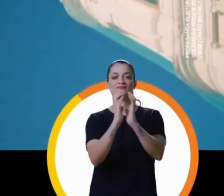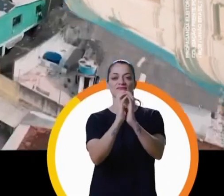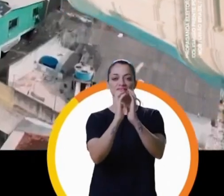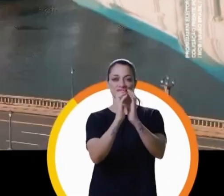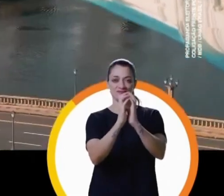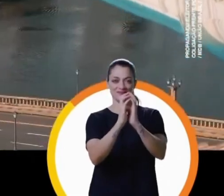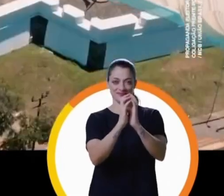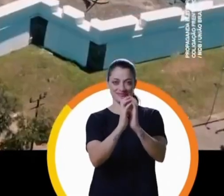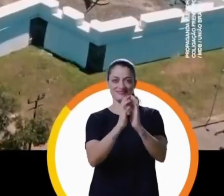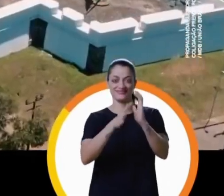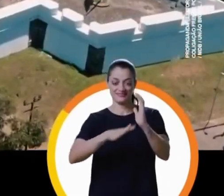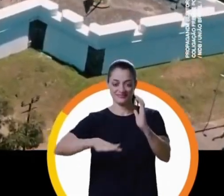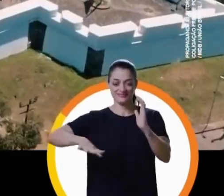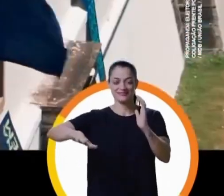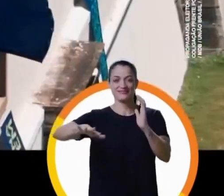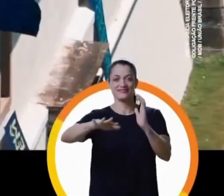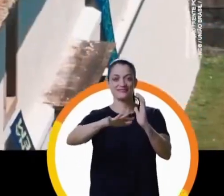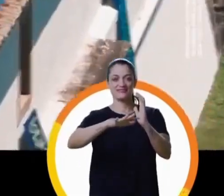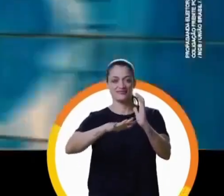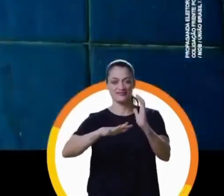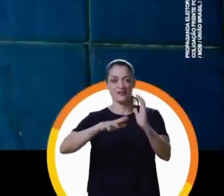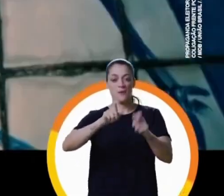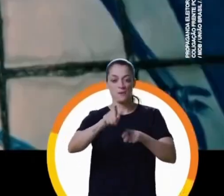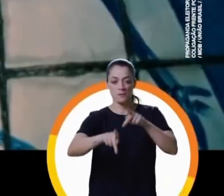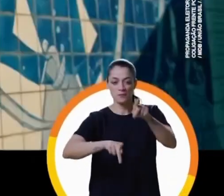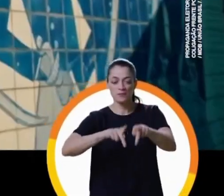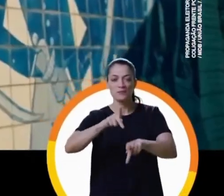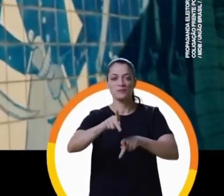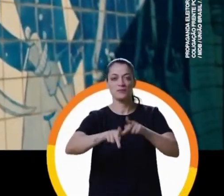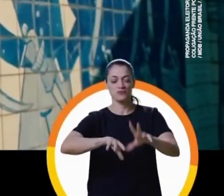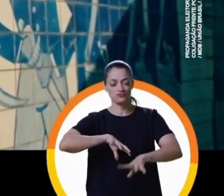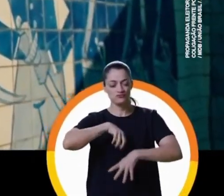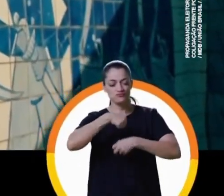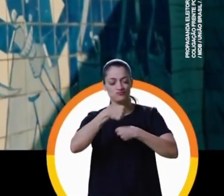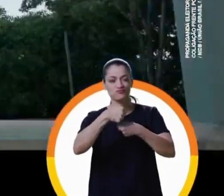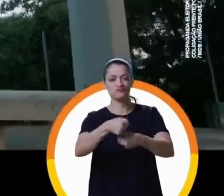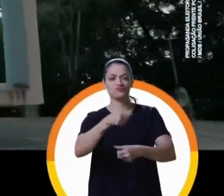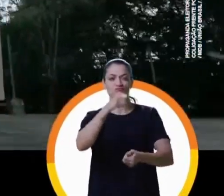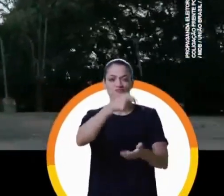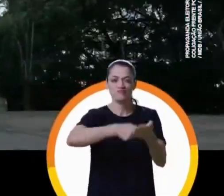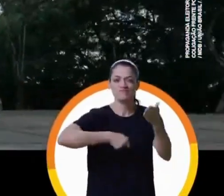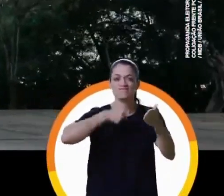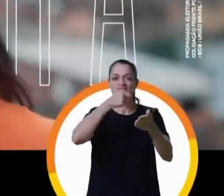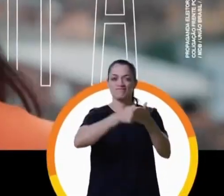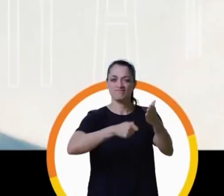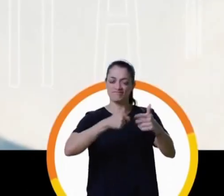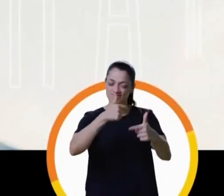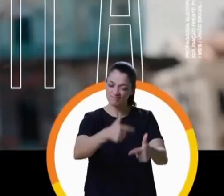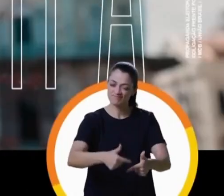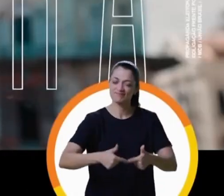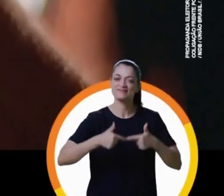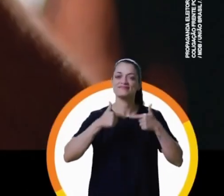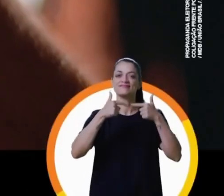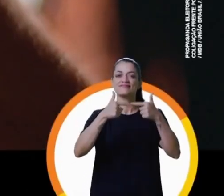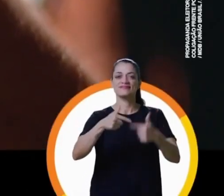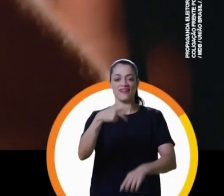Ê, Recife, terra de tantas batalhas, de tanta gente